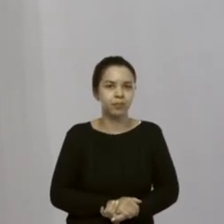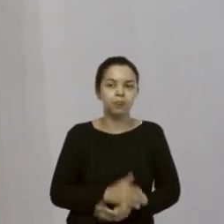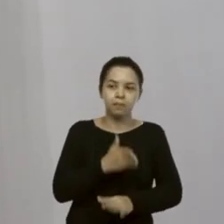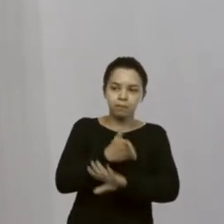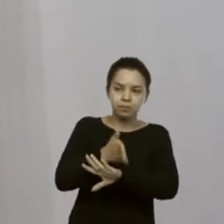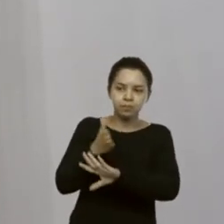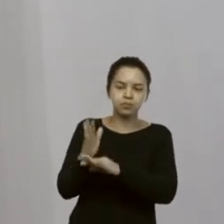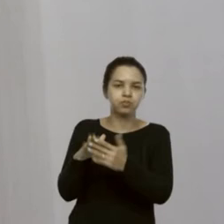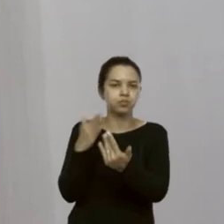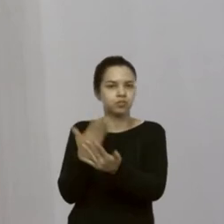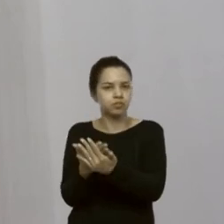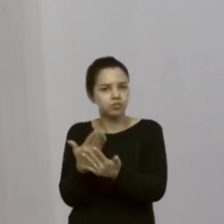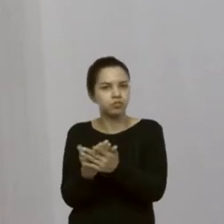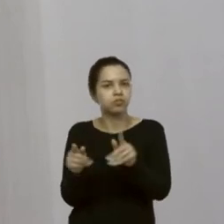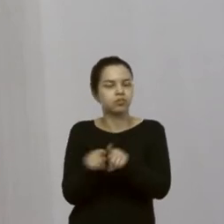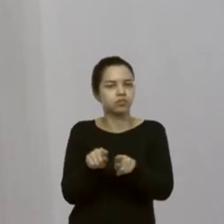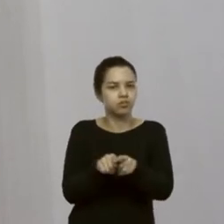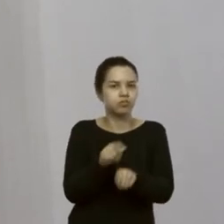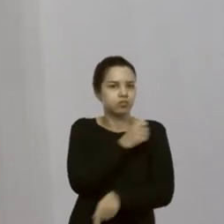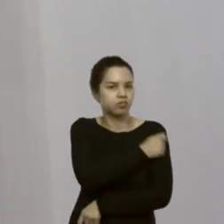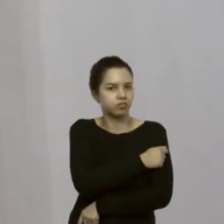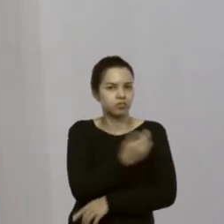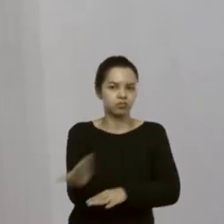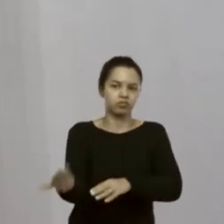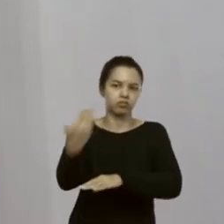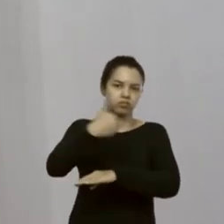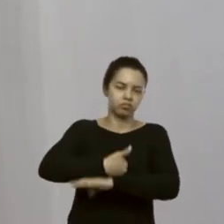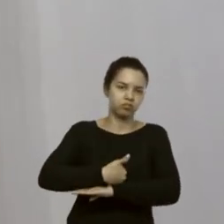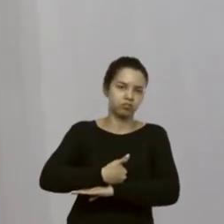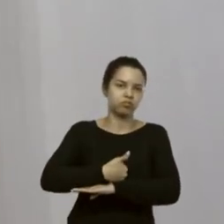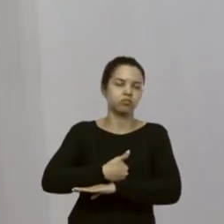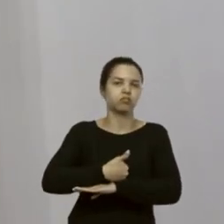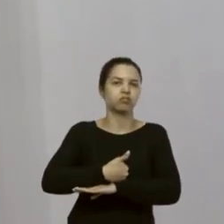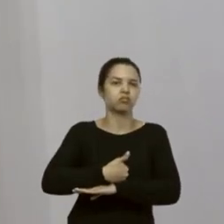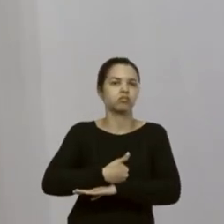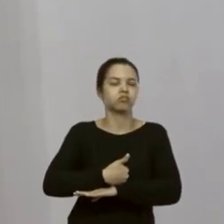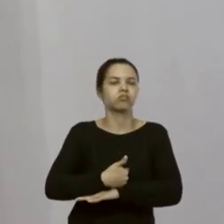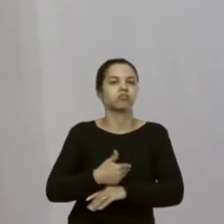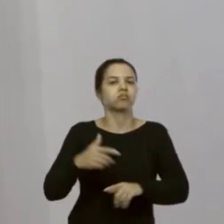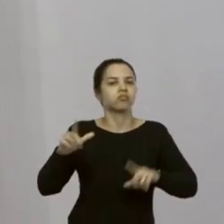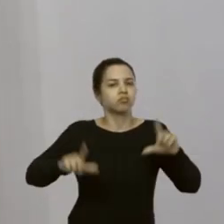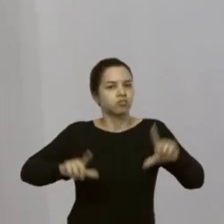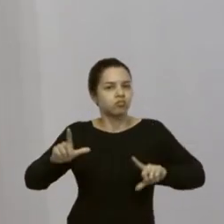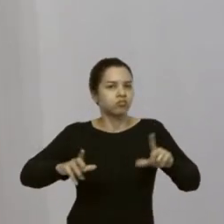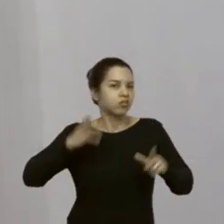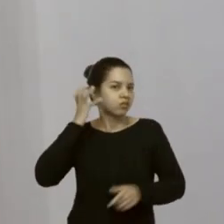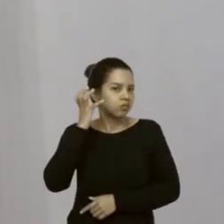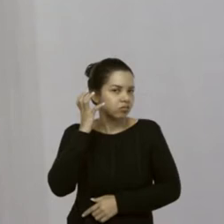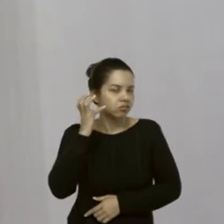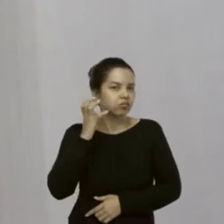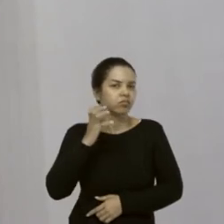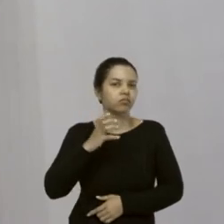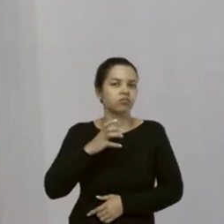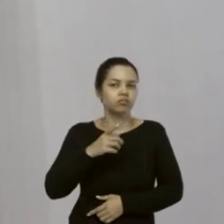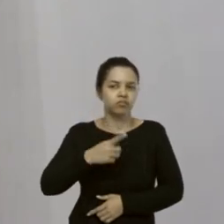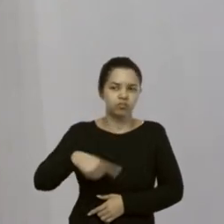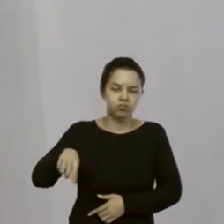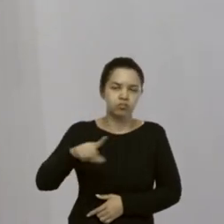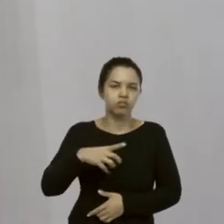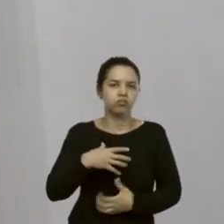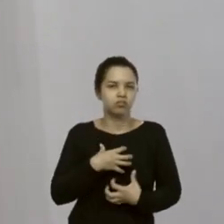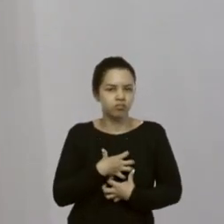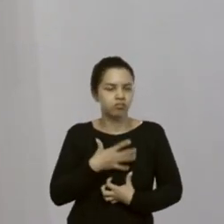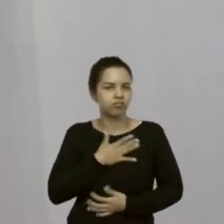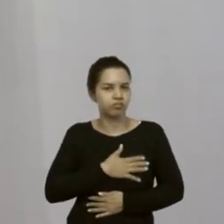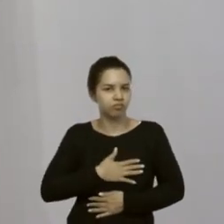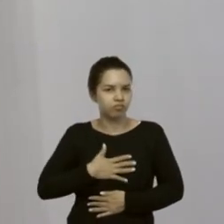vieram até as emissoras. Mais do que nunca, o rádio mexeu com os sentidos de todos, e vamos repetir este ano com